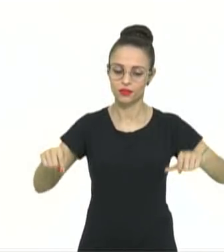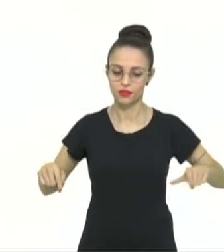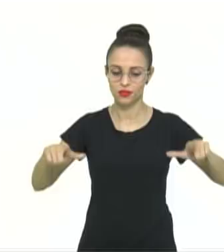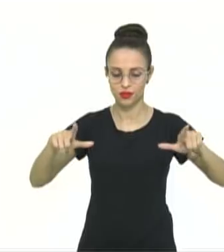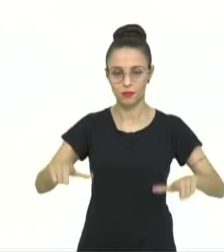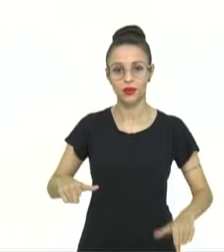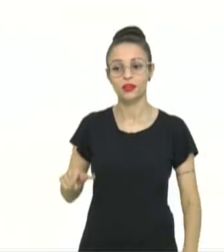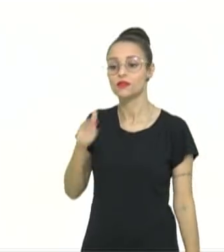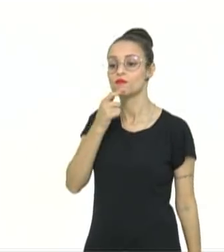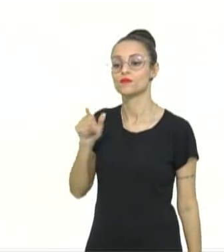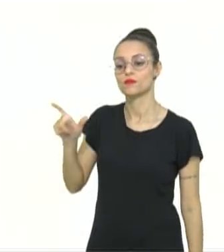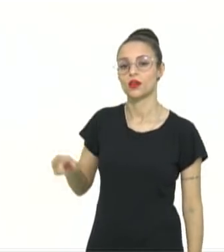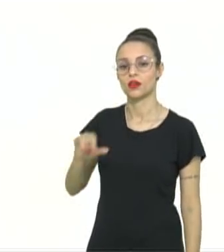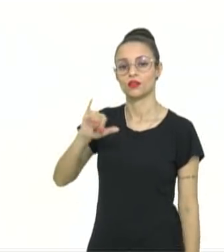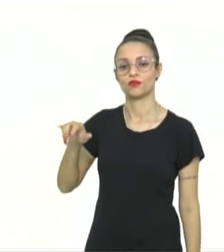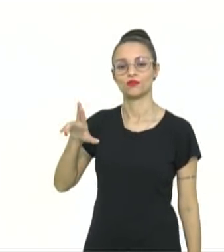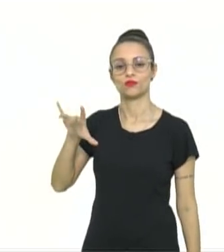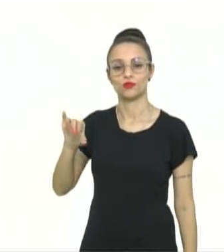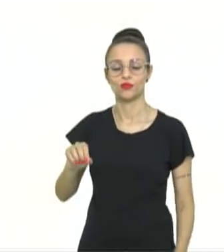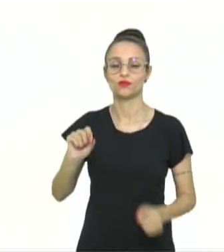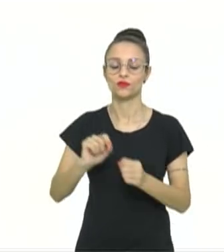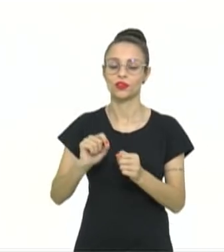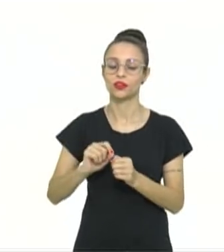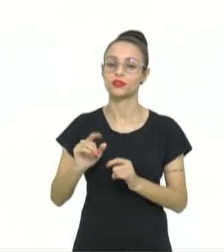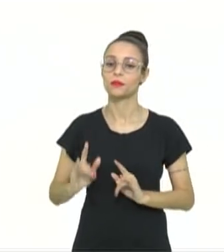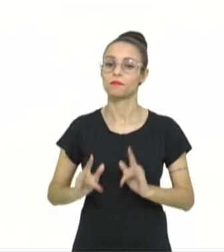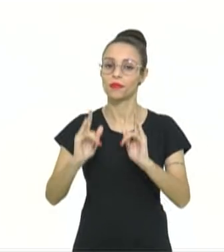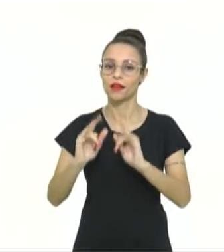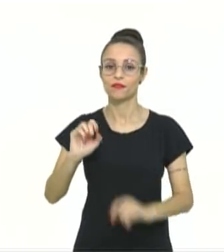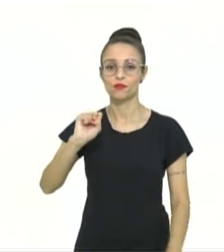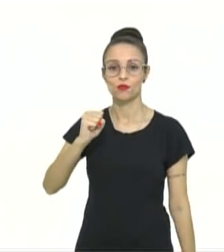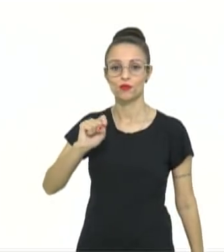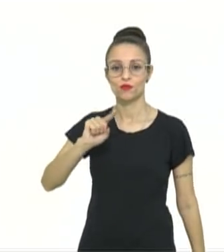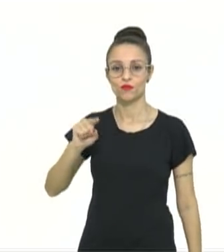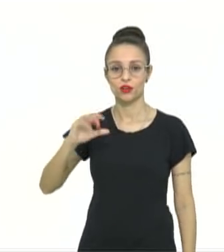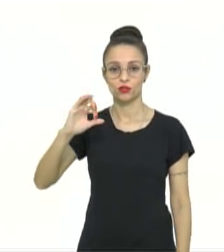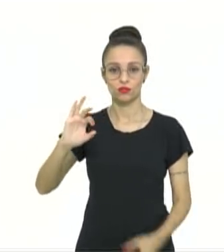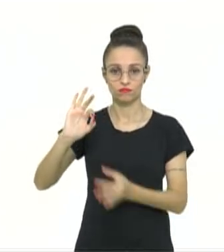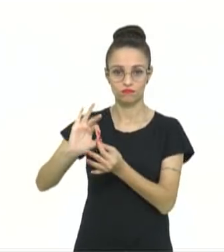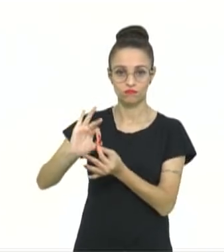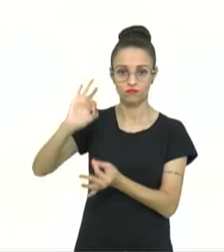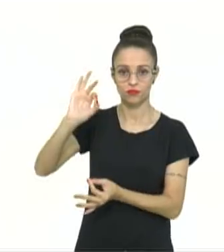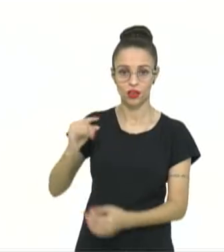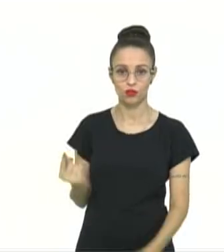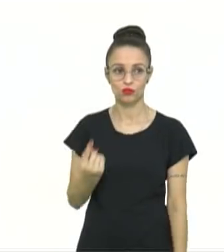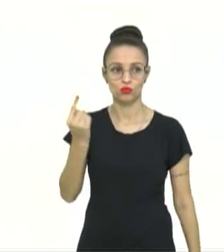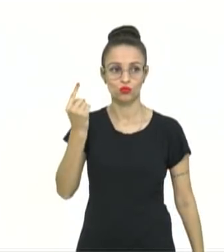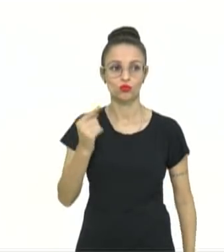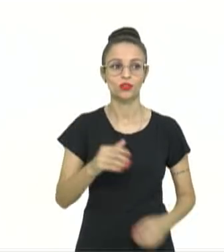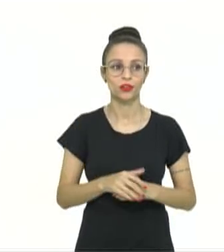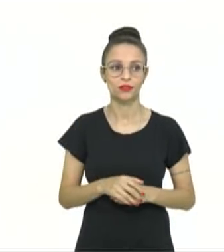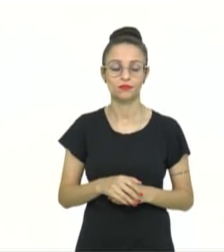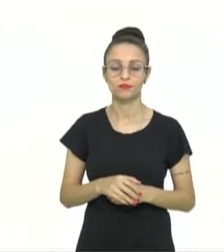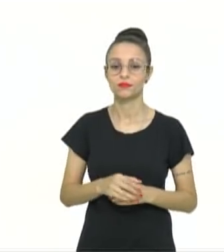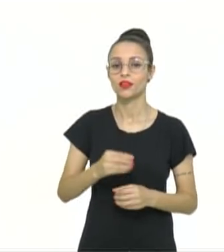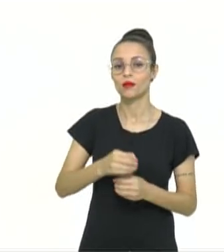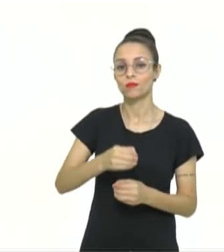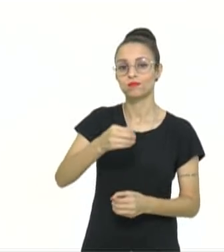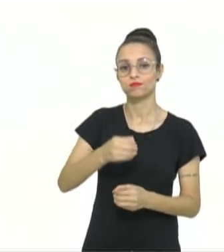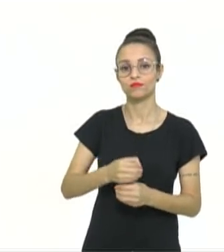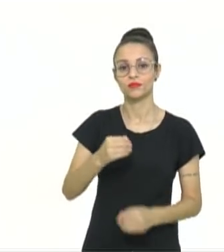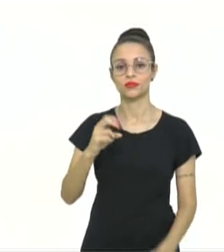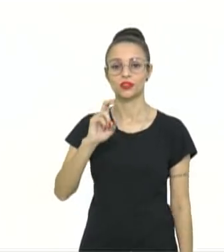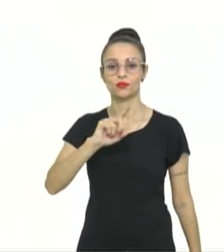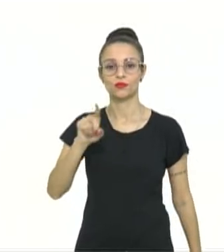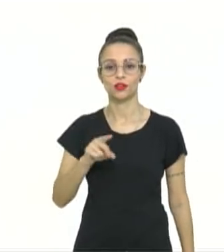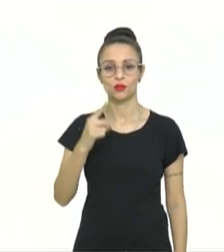Júlio fez, o prédio tem 8,9 centímetros de altura, o bastão tem 5,1